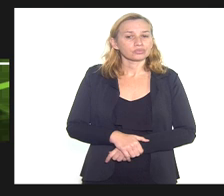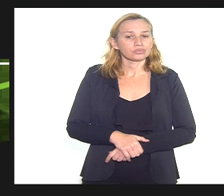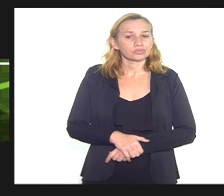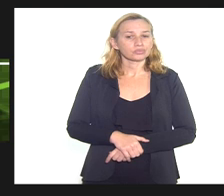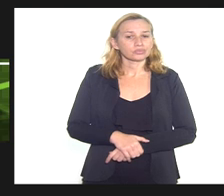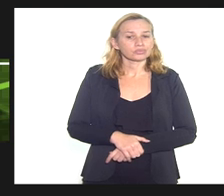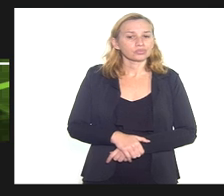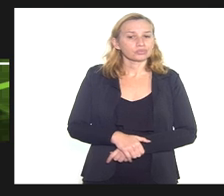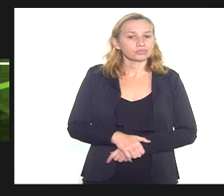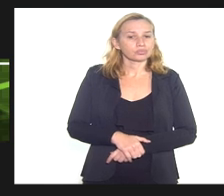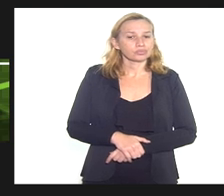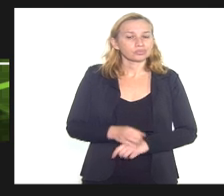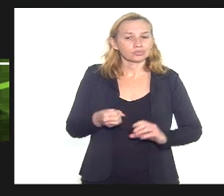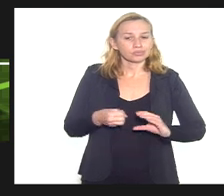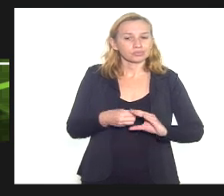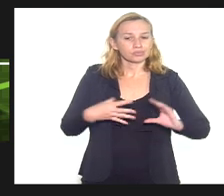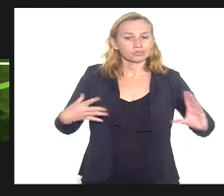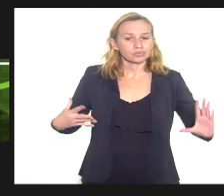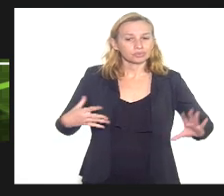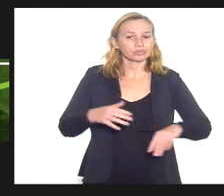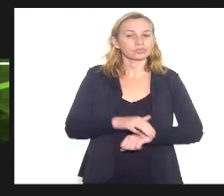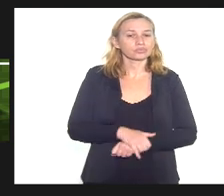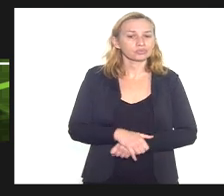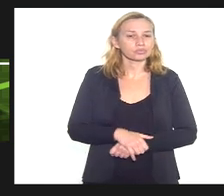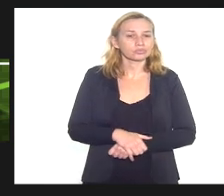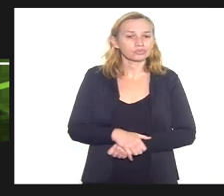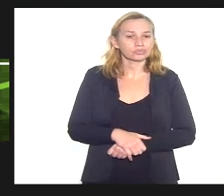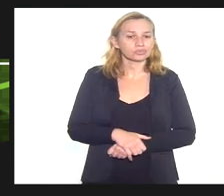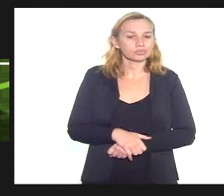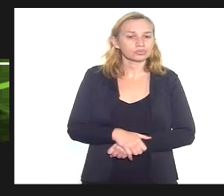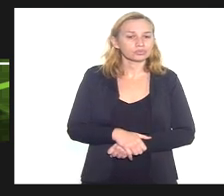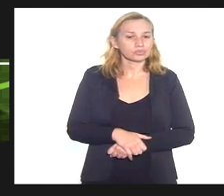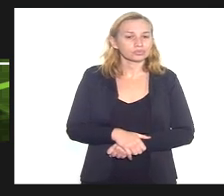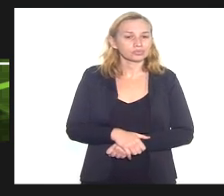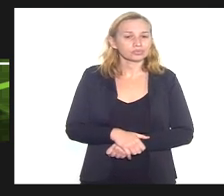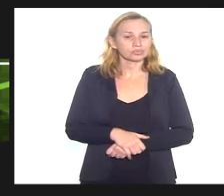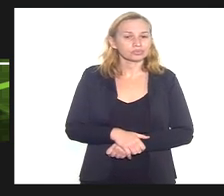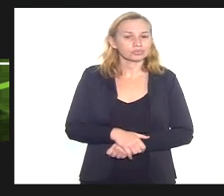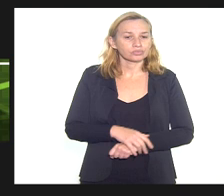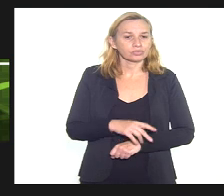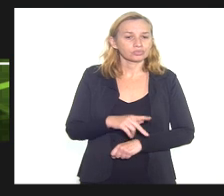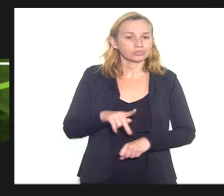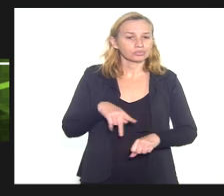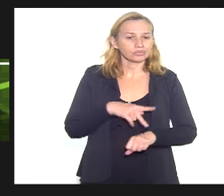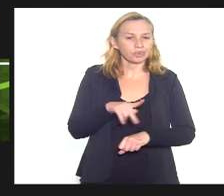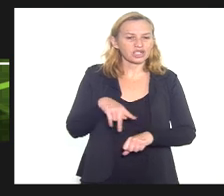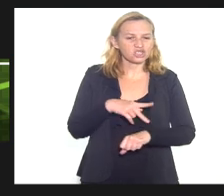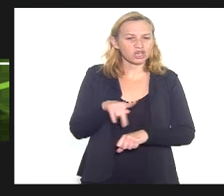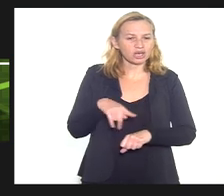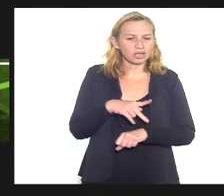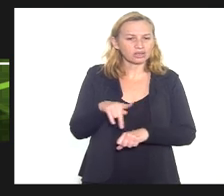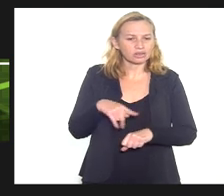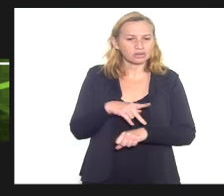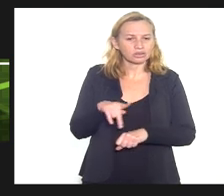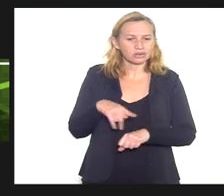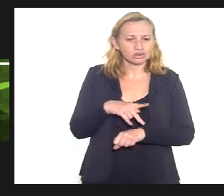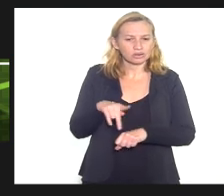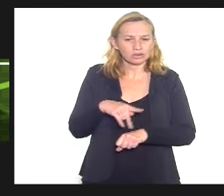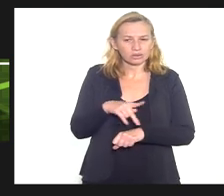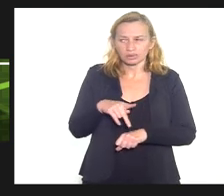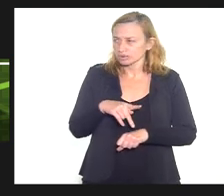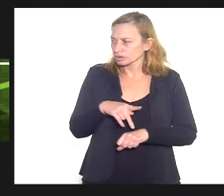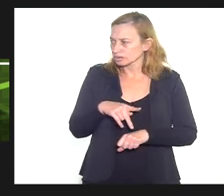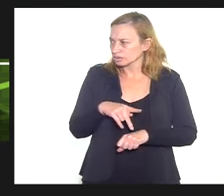se caracteriza por ser um país de vanguarda, né, nessa área